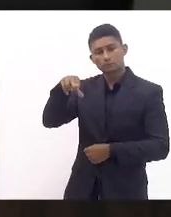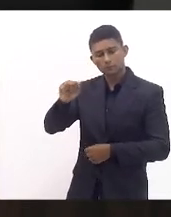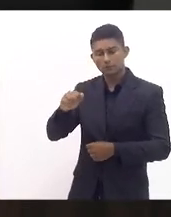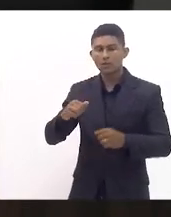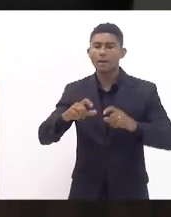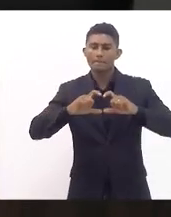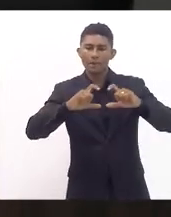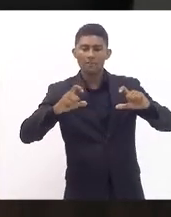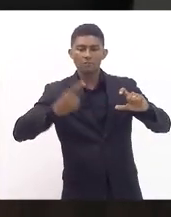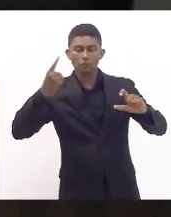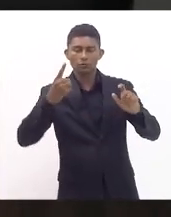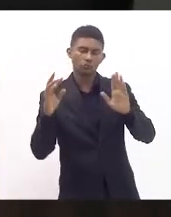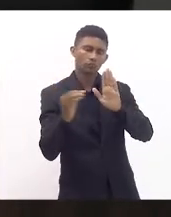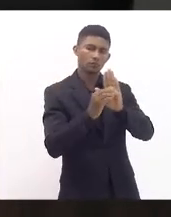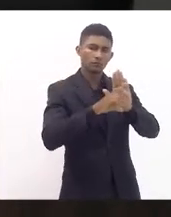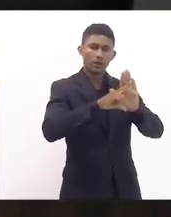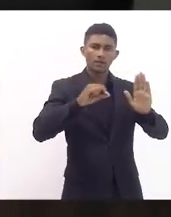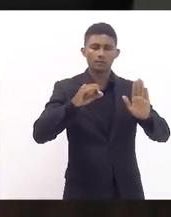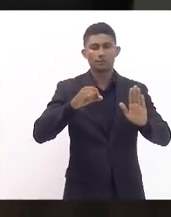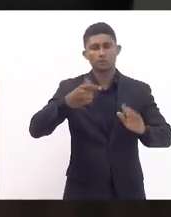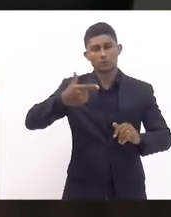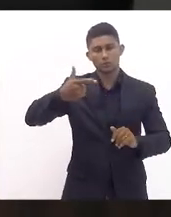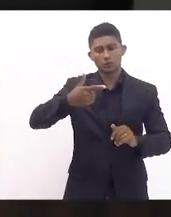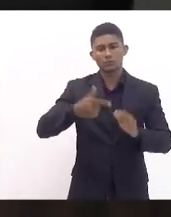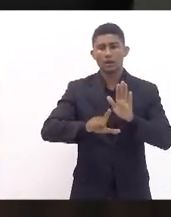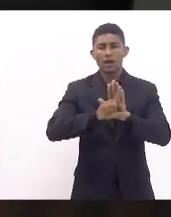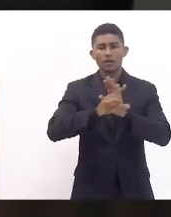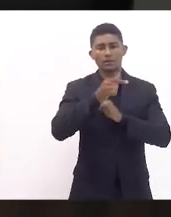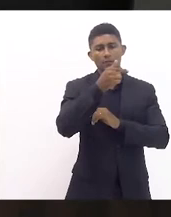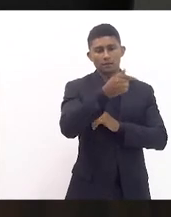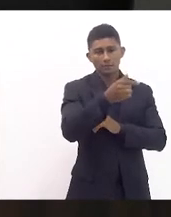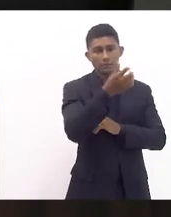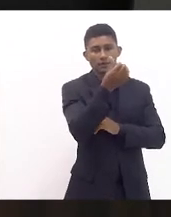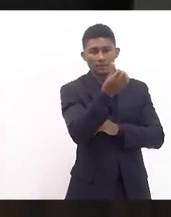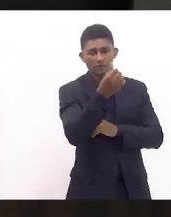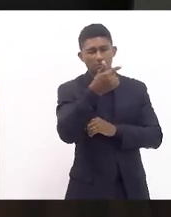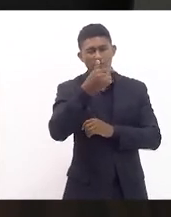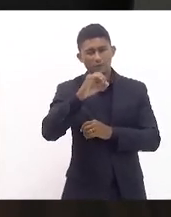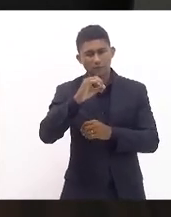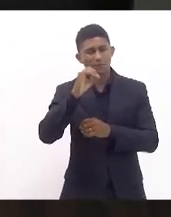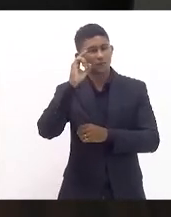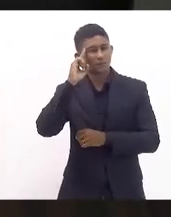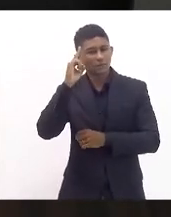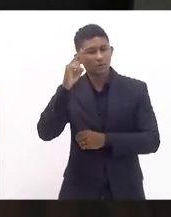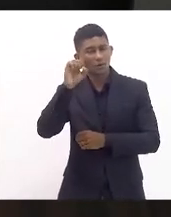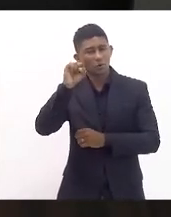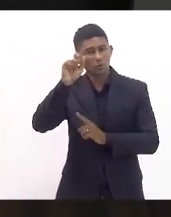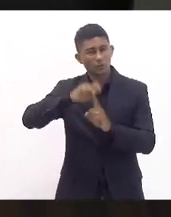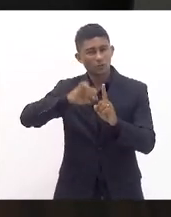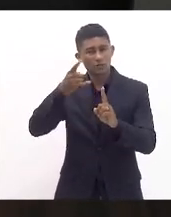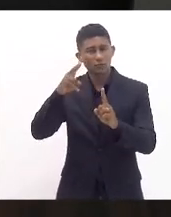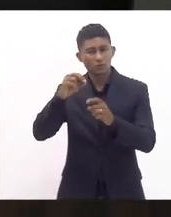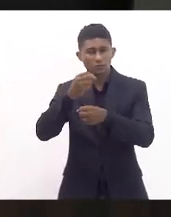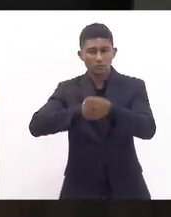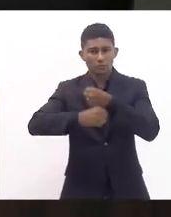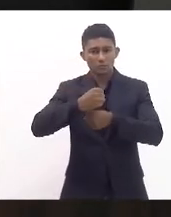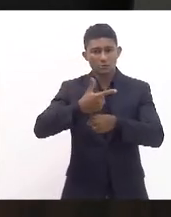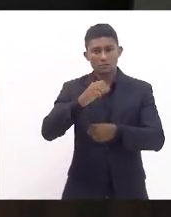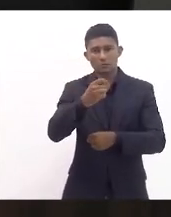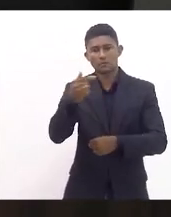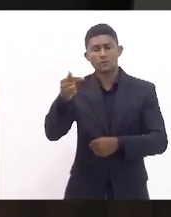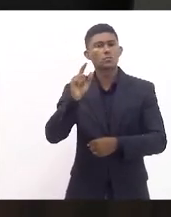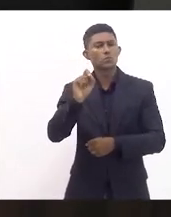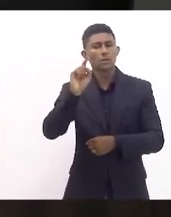parágrafo único ao artigo 2º da lei 7.620, de 8 de junho de 2017, que dispõe sobre o tempo máximo de espera